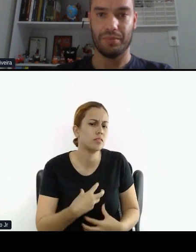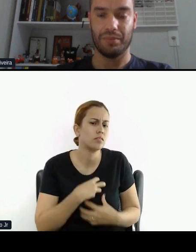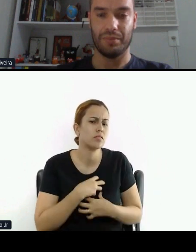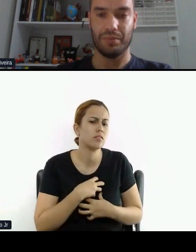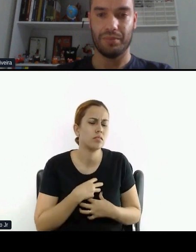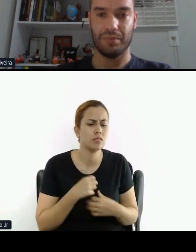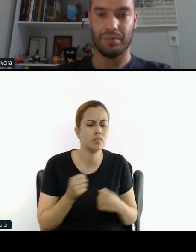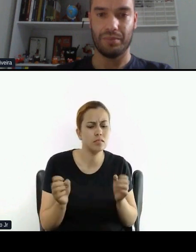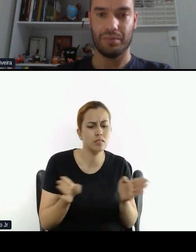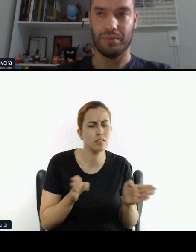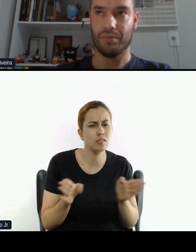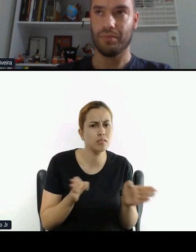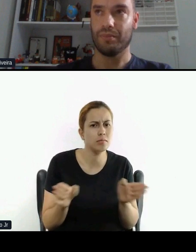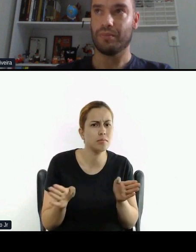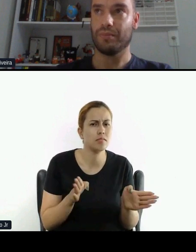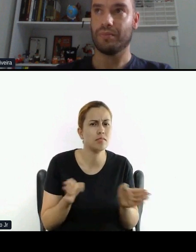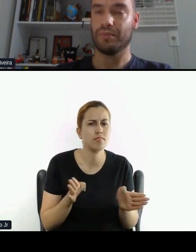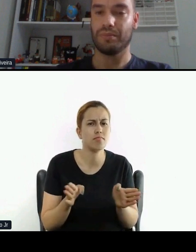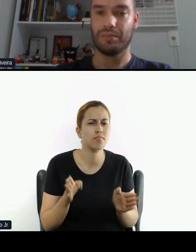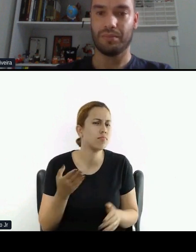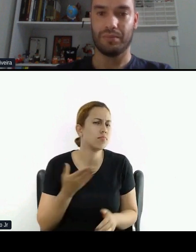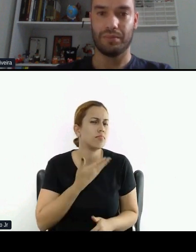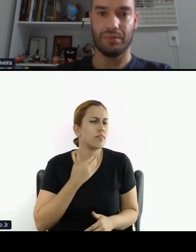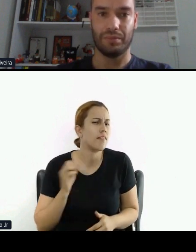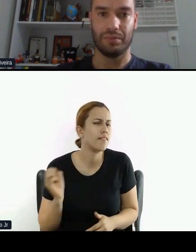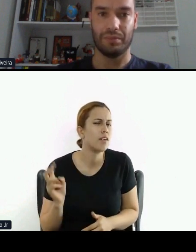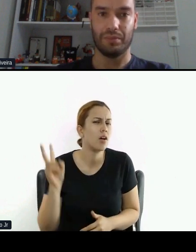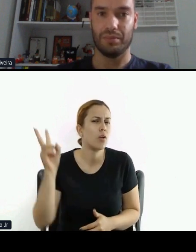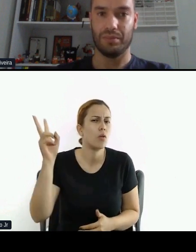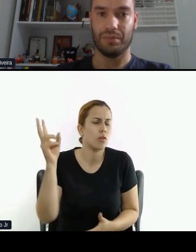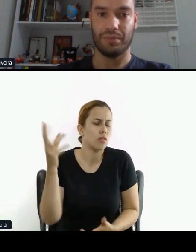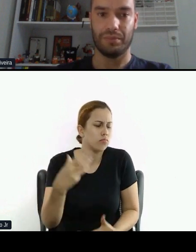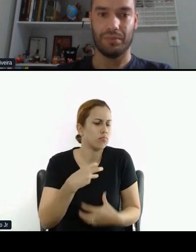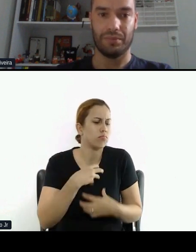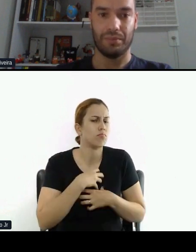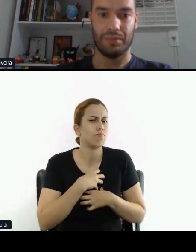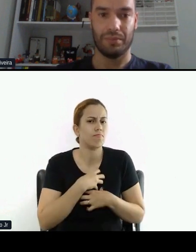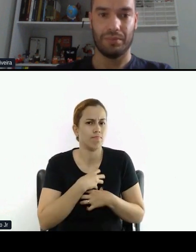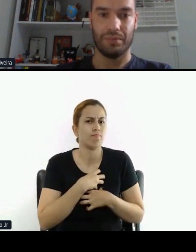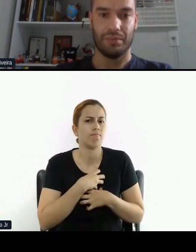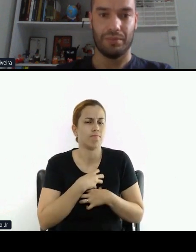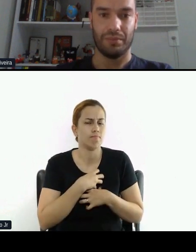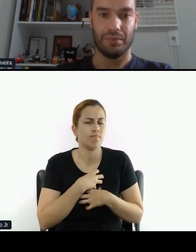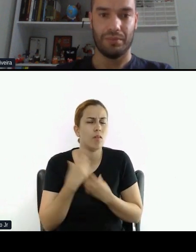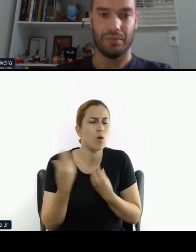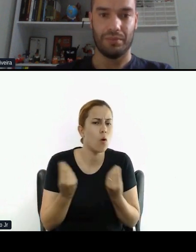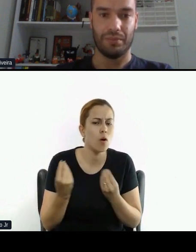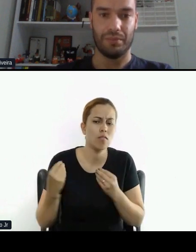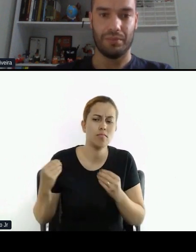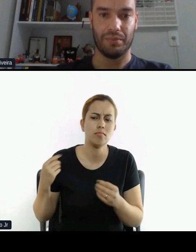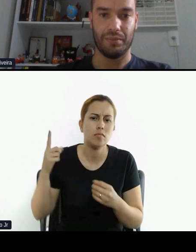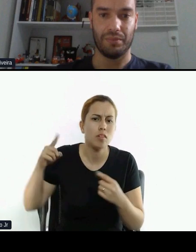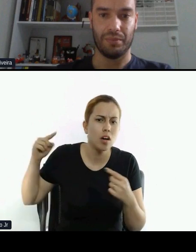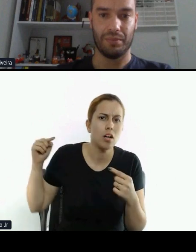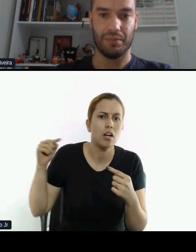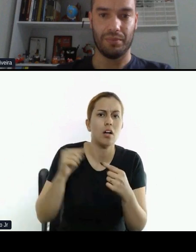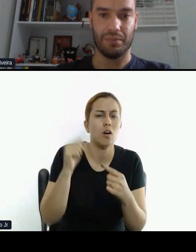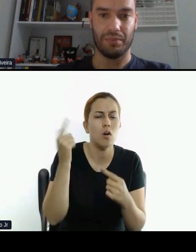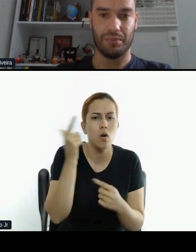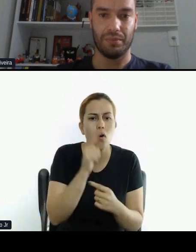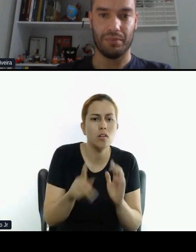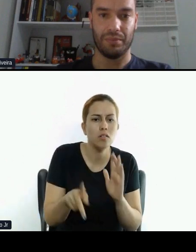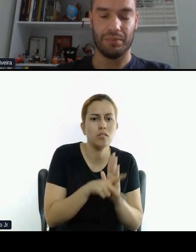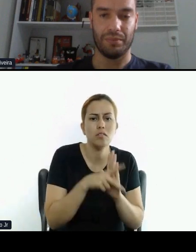acessibilidade como valor pré-definido, né? E como alcançá-la, tanto na sua